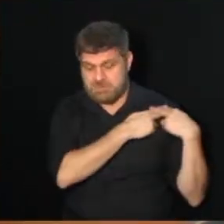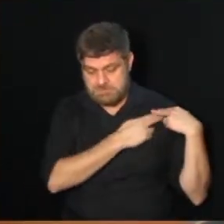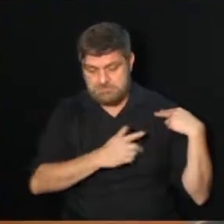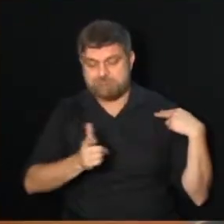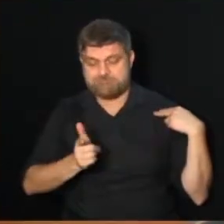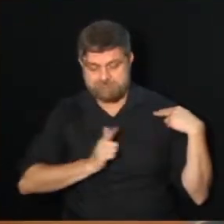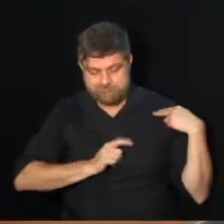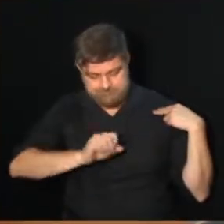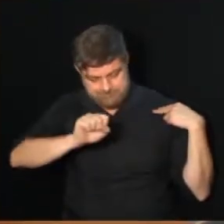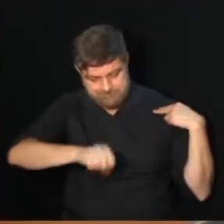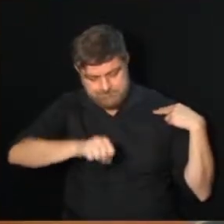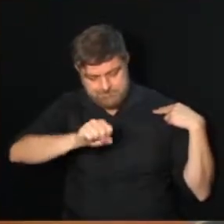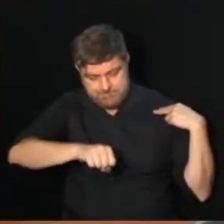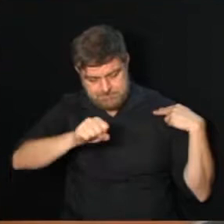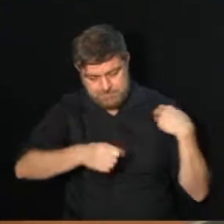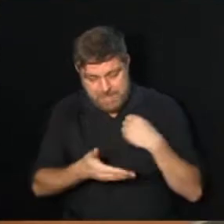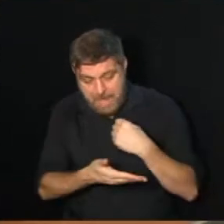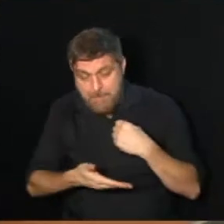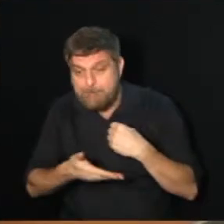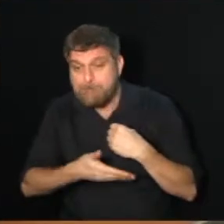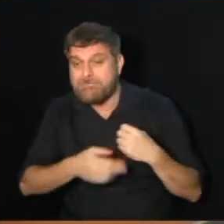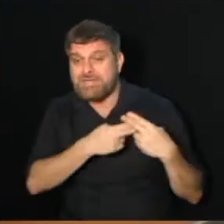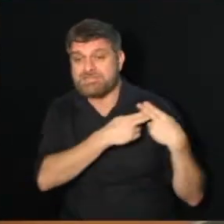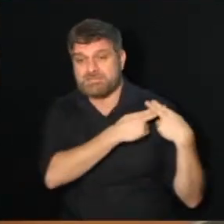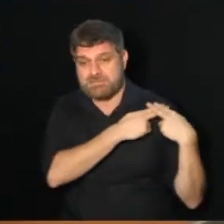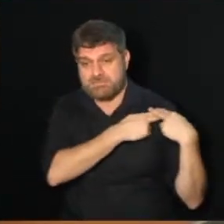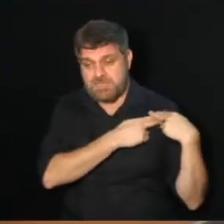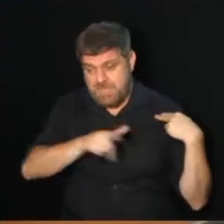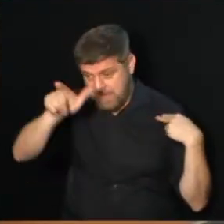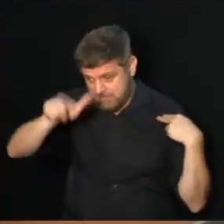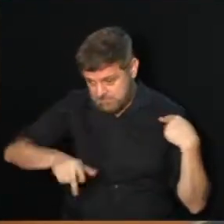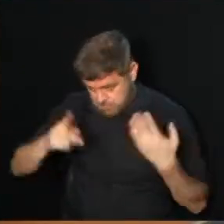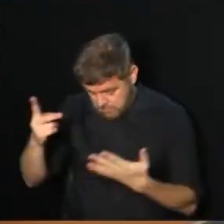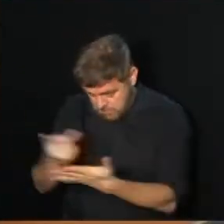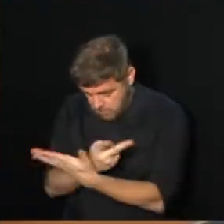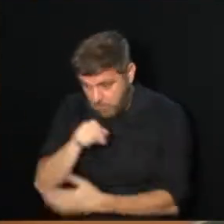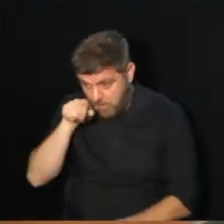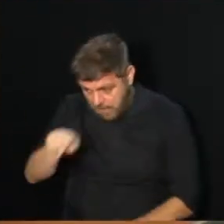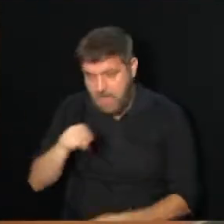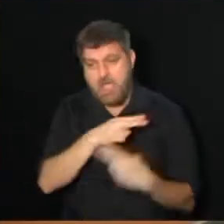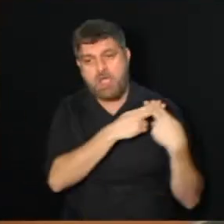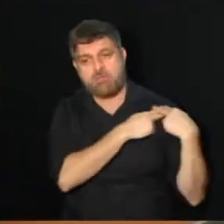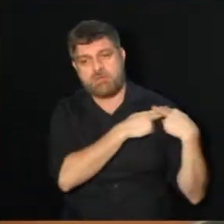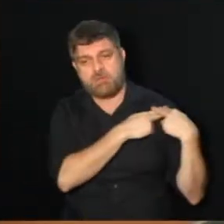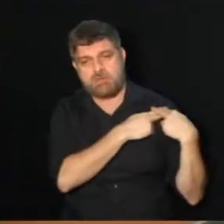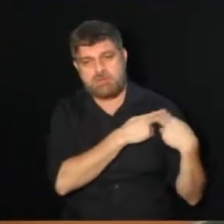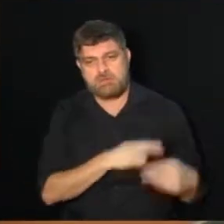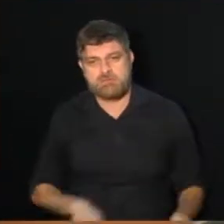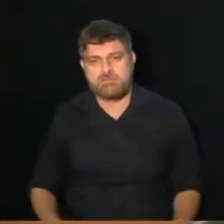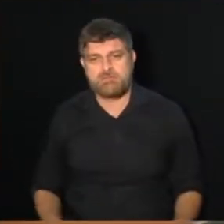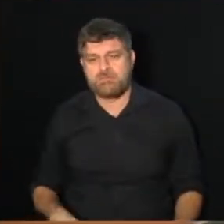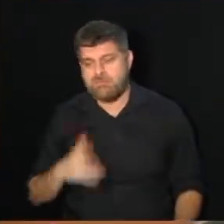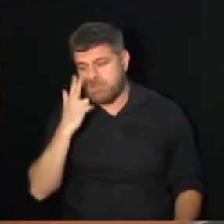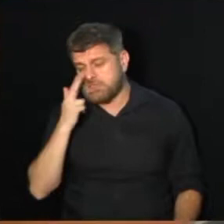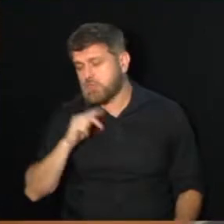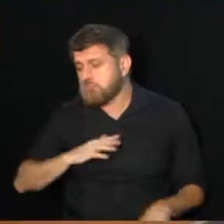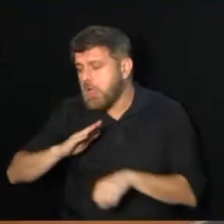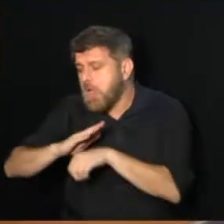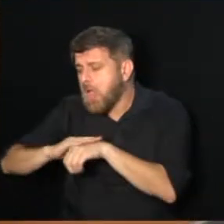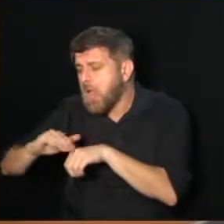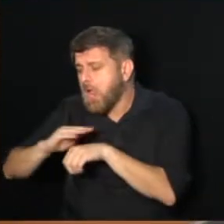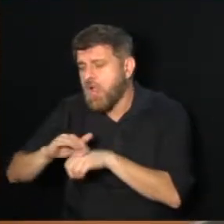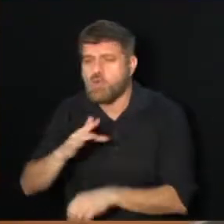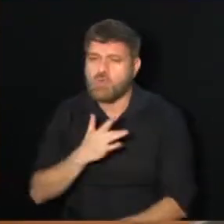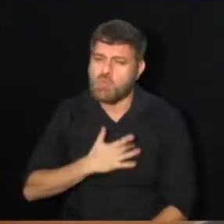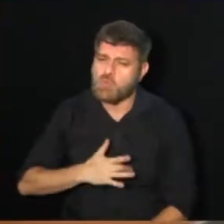dos princípios é a responsabilização do ato, né? Então não é um caso de passar a mão na cabeça e